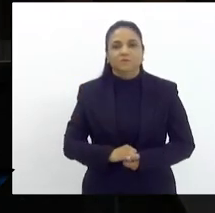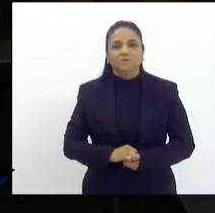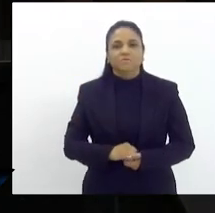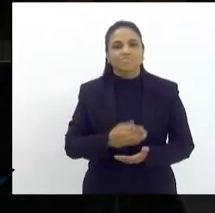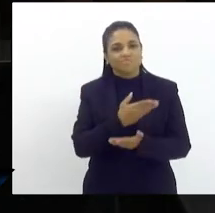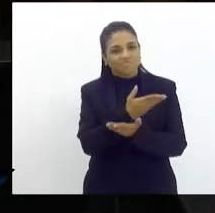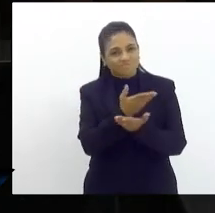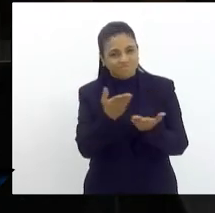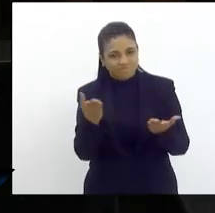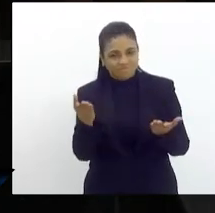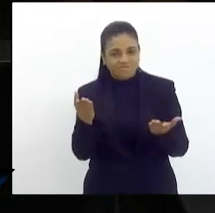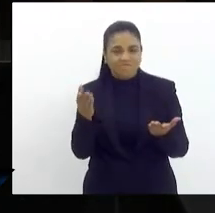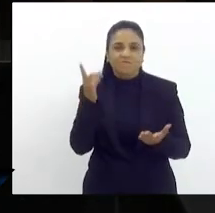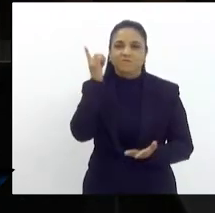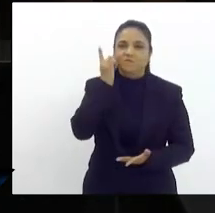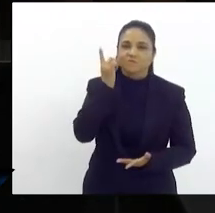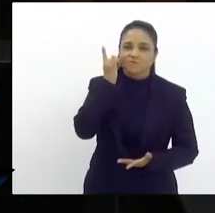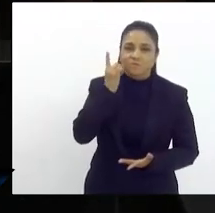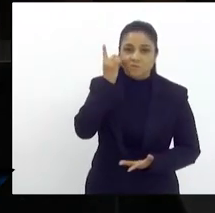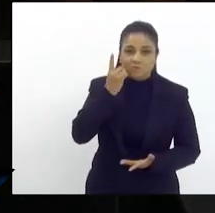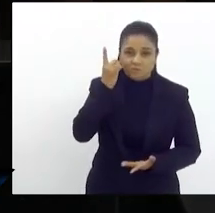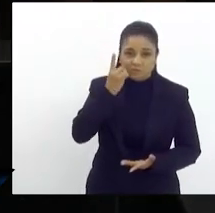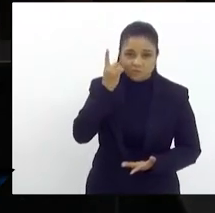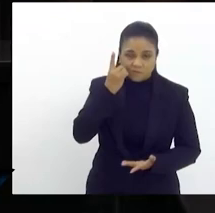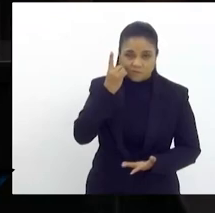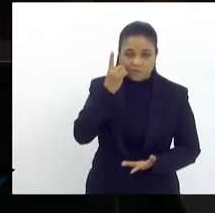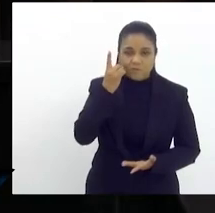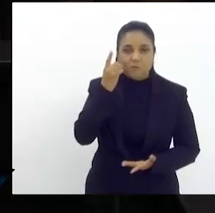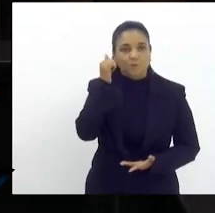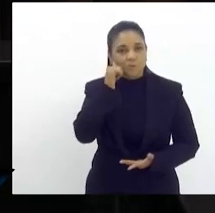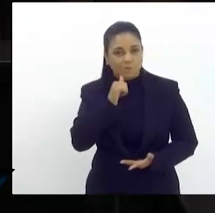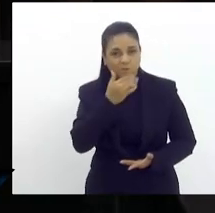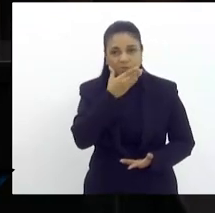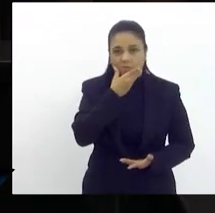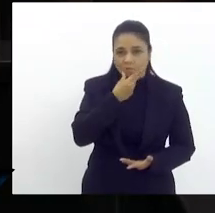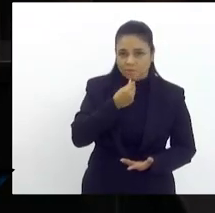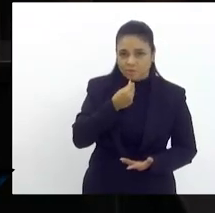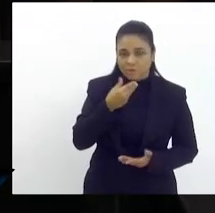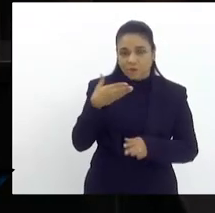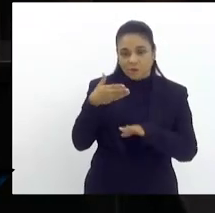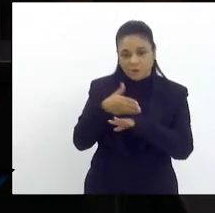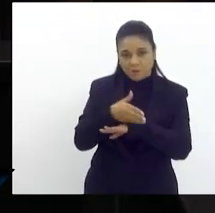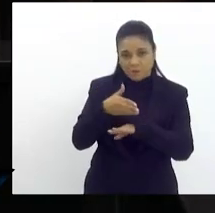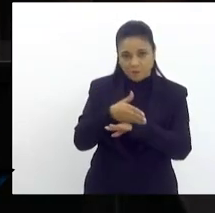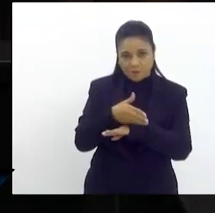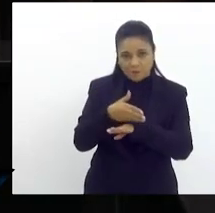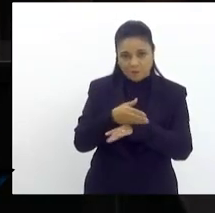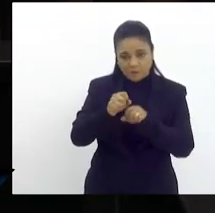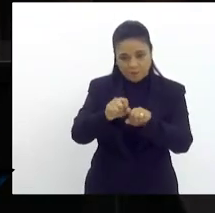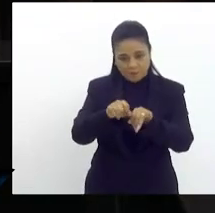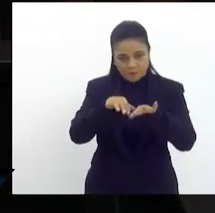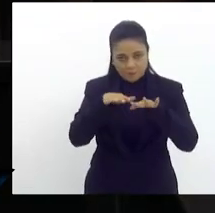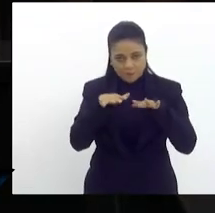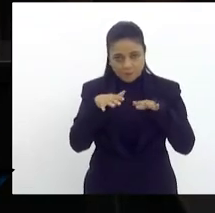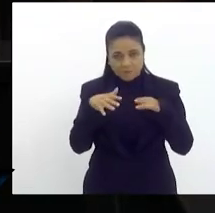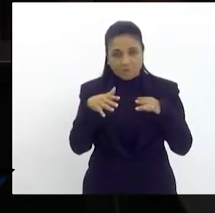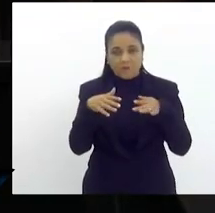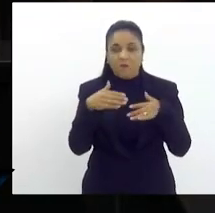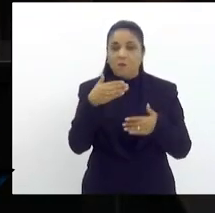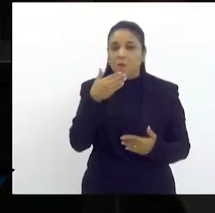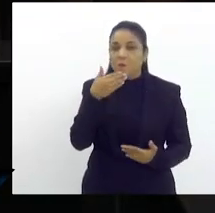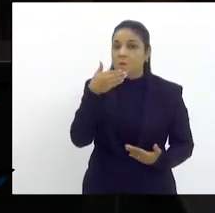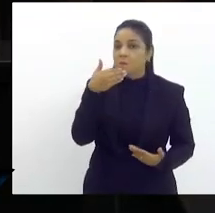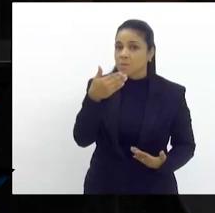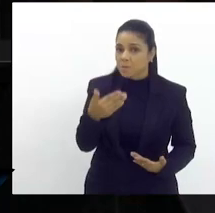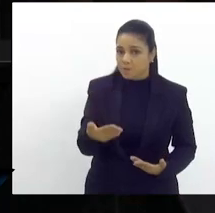senhoras e senhores deputados presentes em Plenário pedir